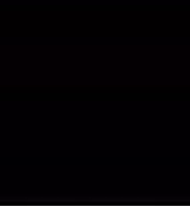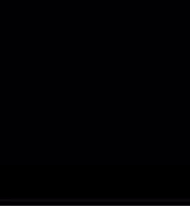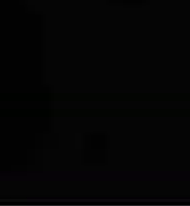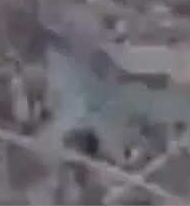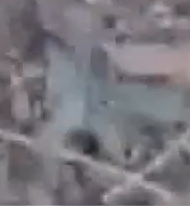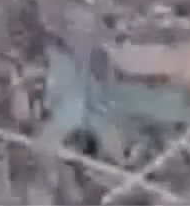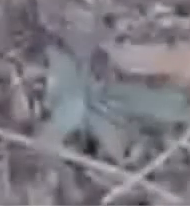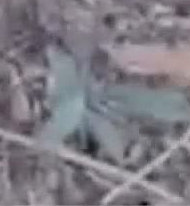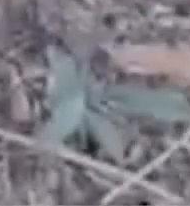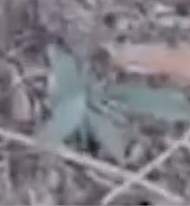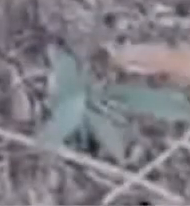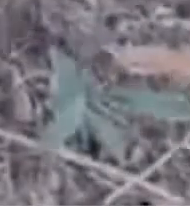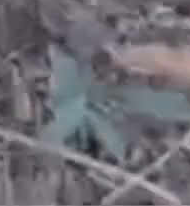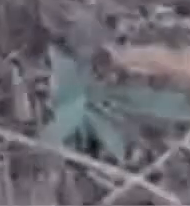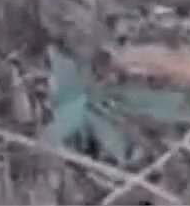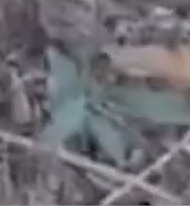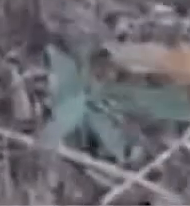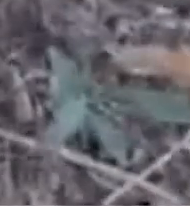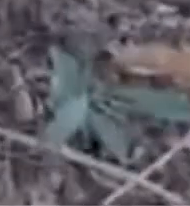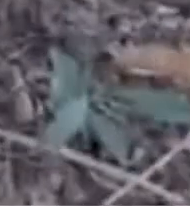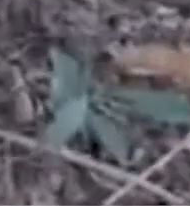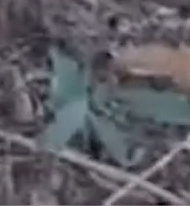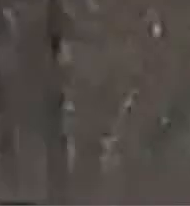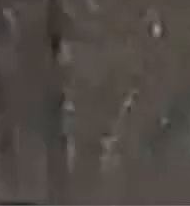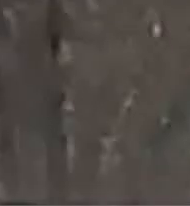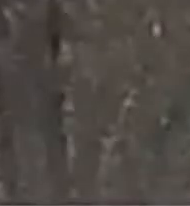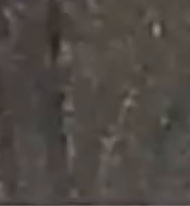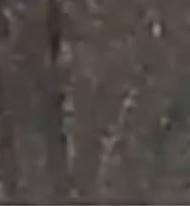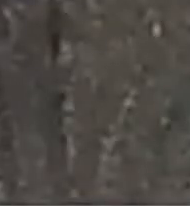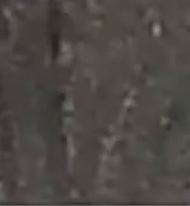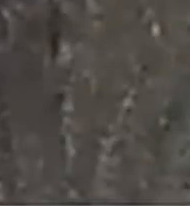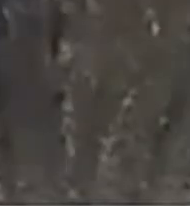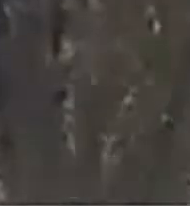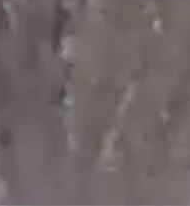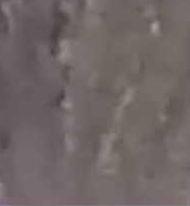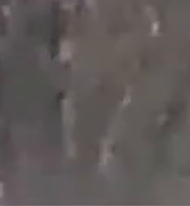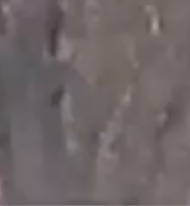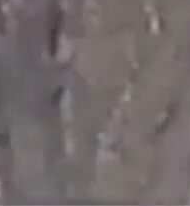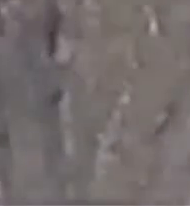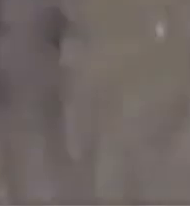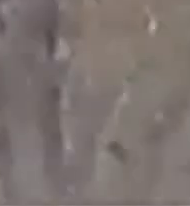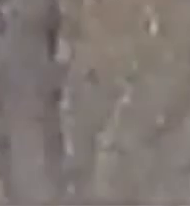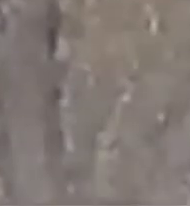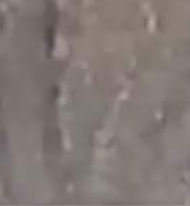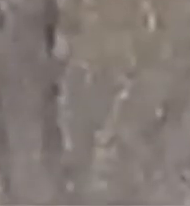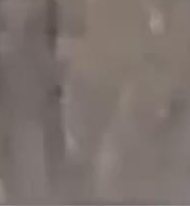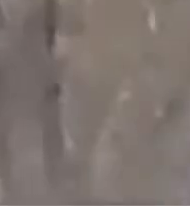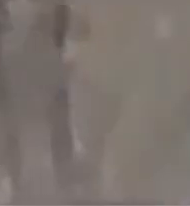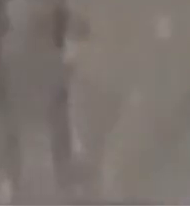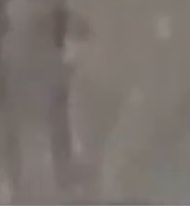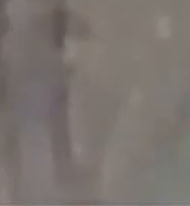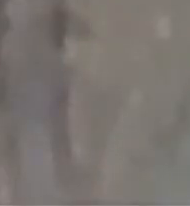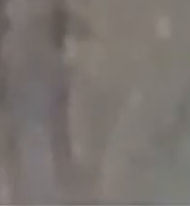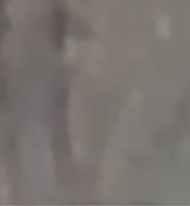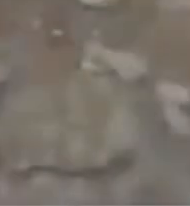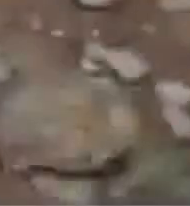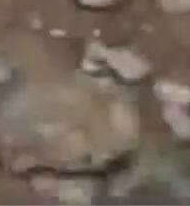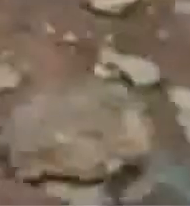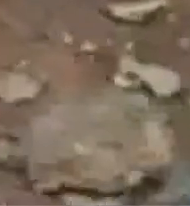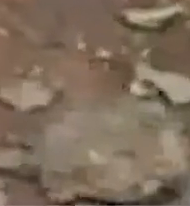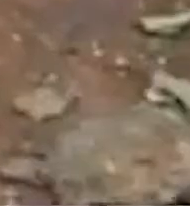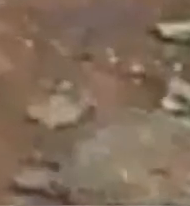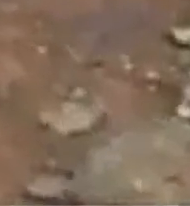é a notícia anel mágico da festa aí eu acordei cedo e ela